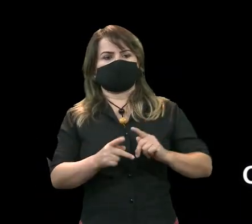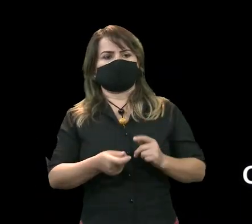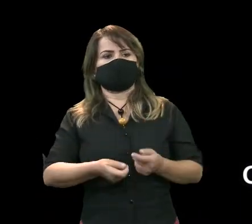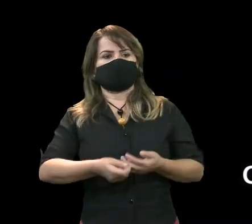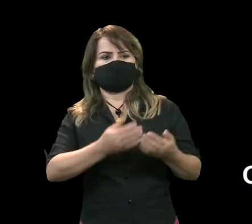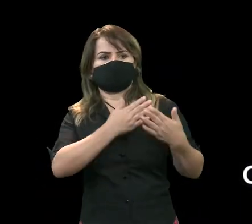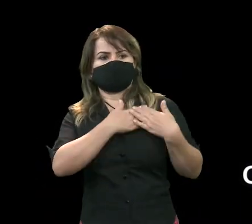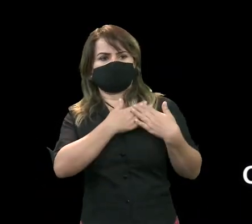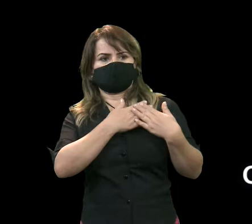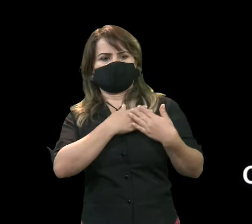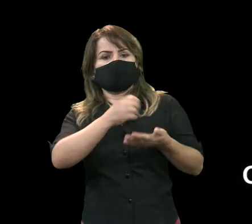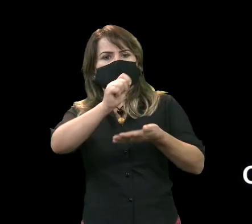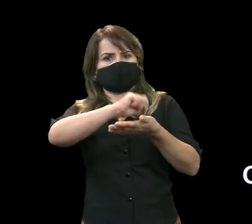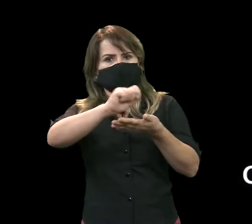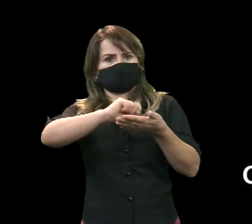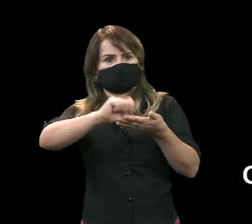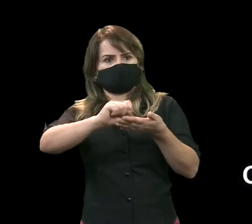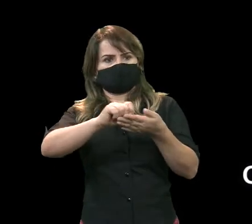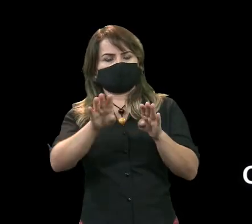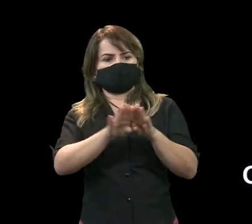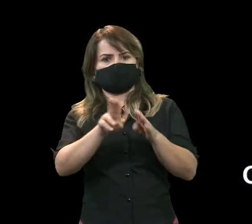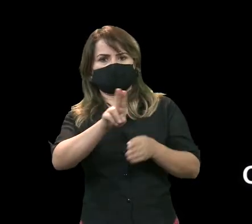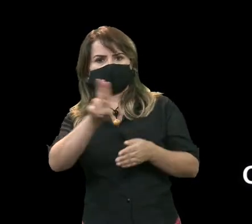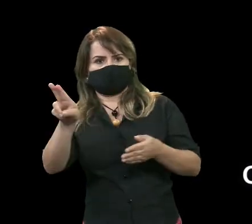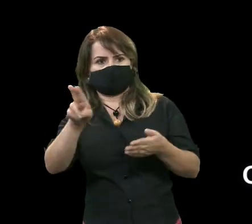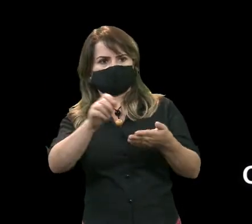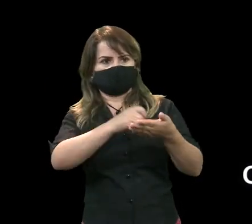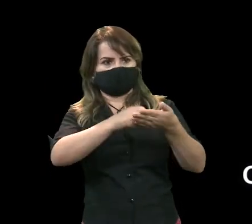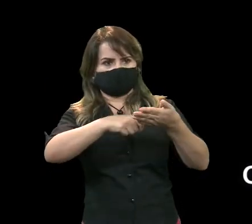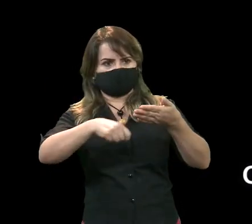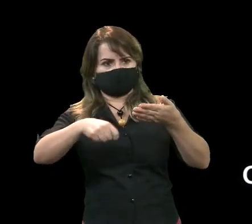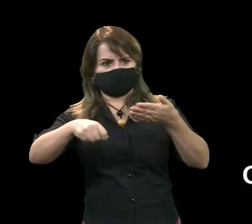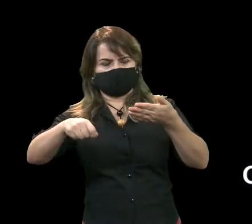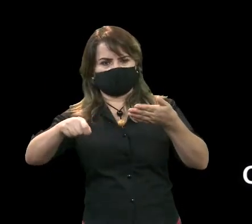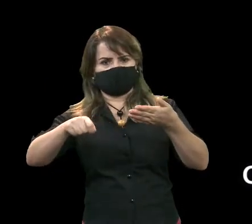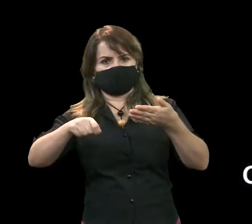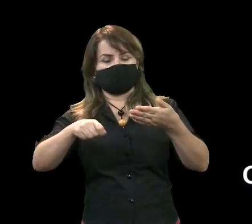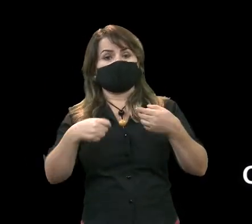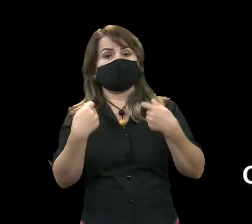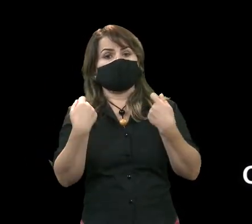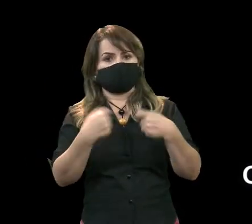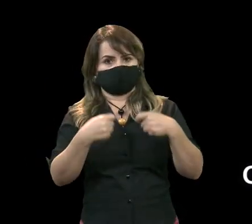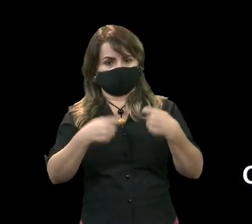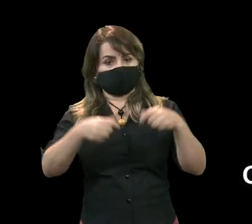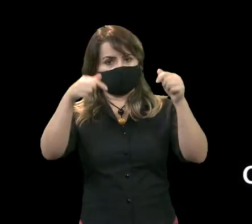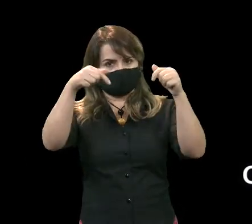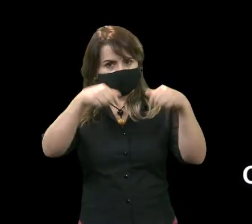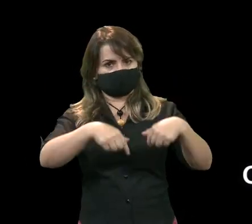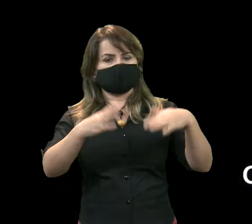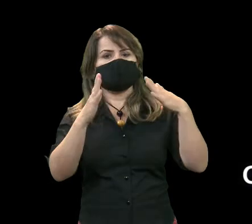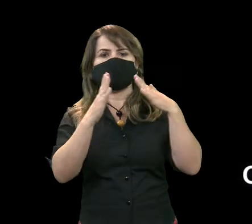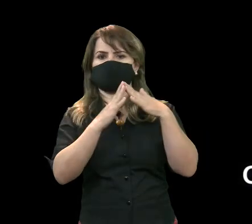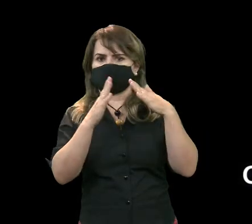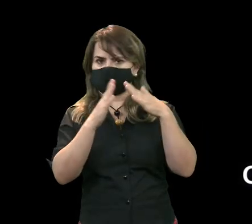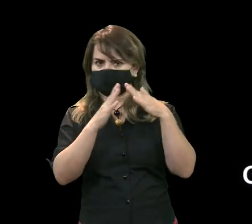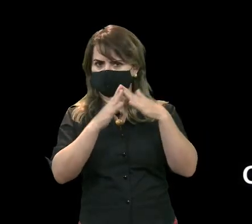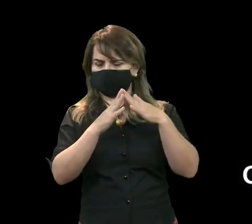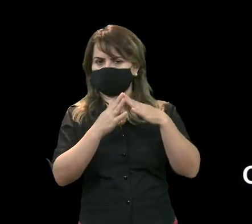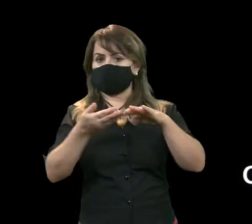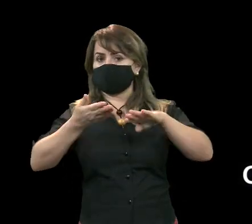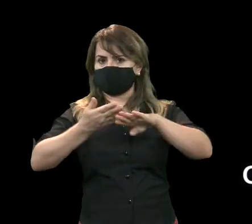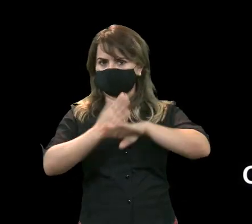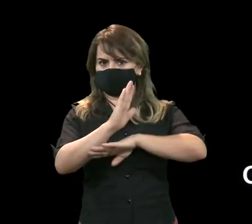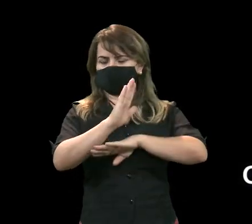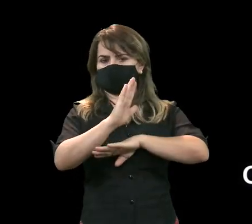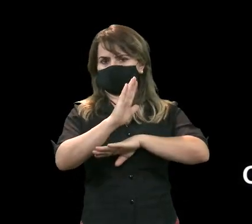que nós estamos falando de um ato do executivo, a qual tem que passar por essa casa, essa aprovação